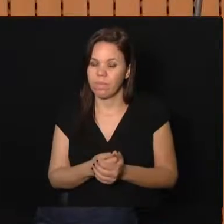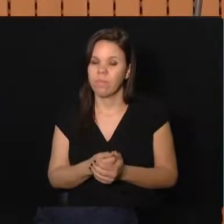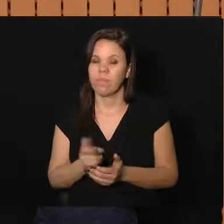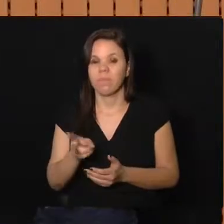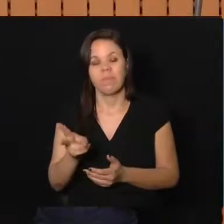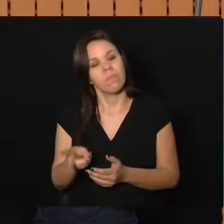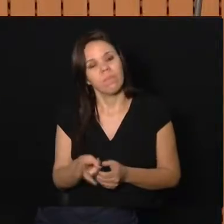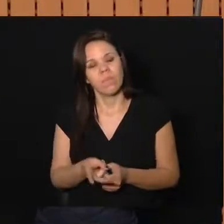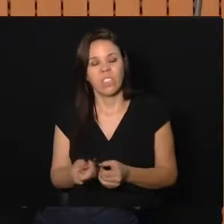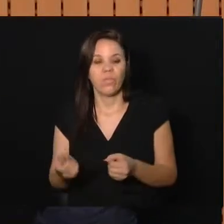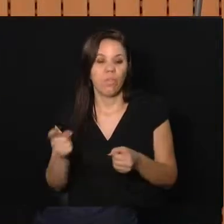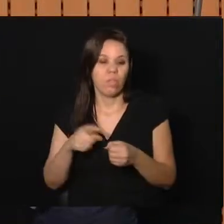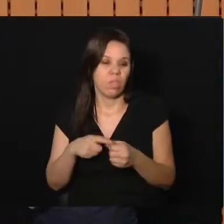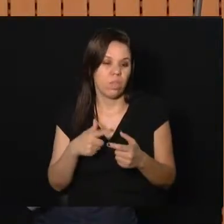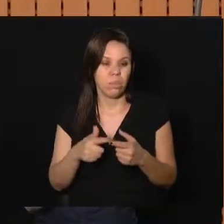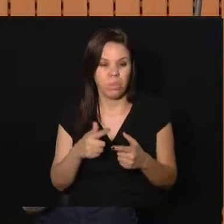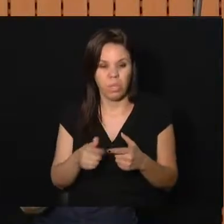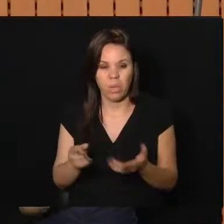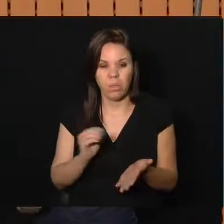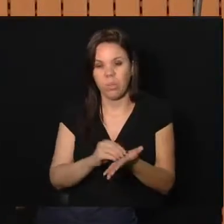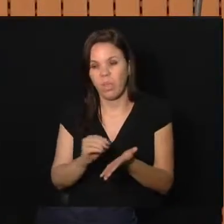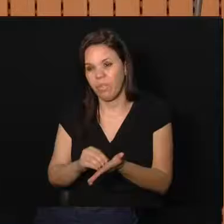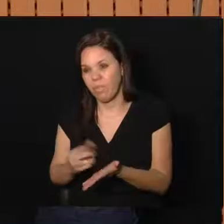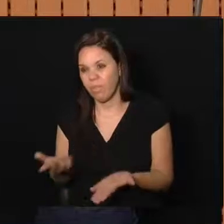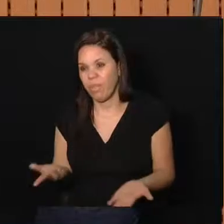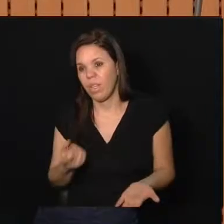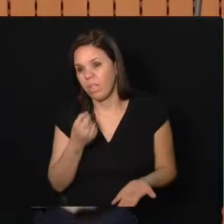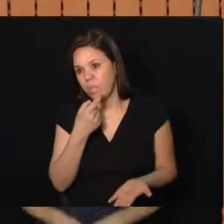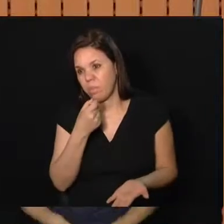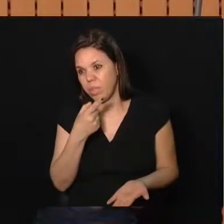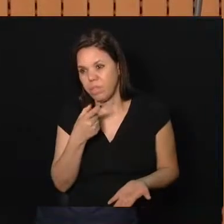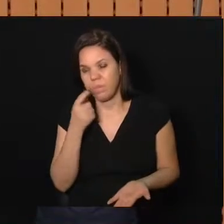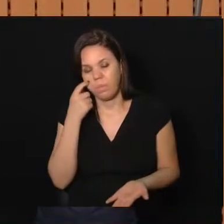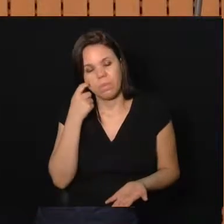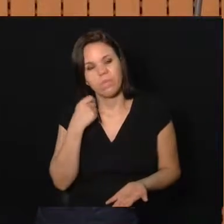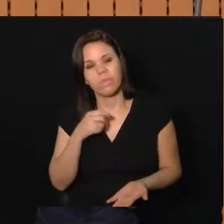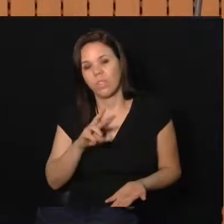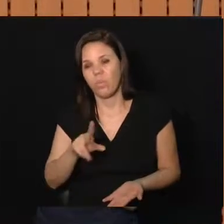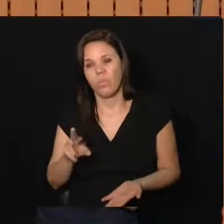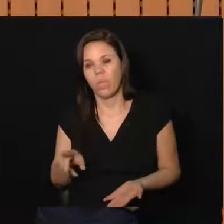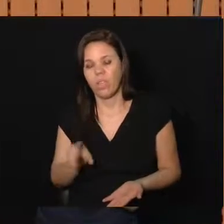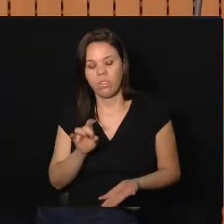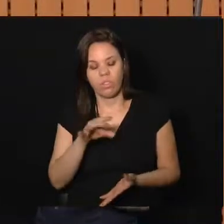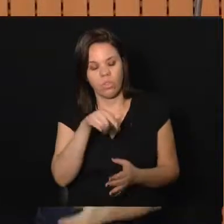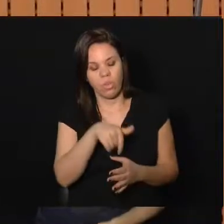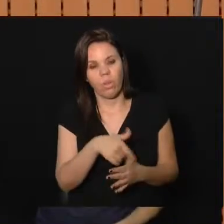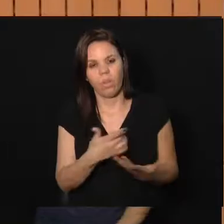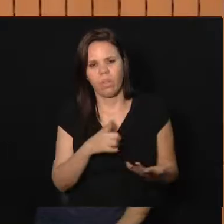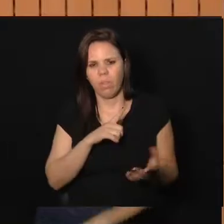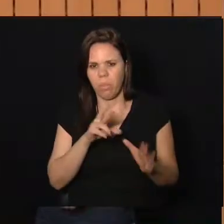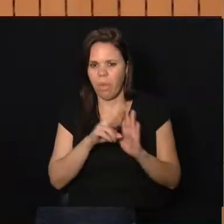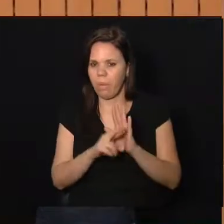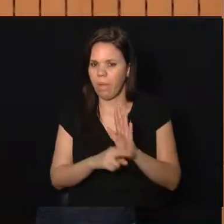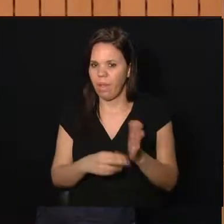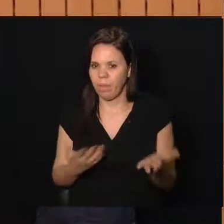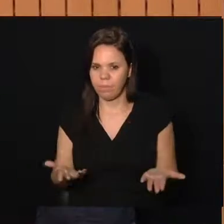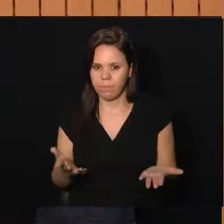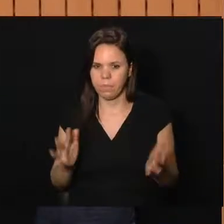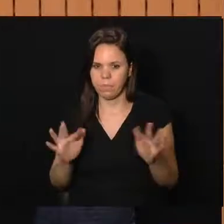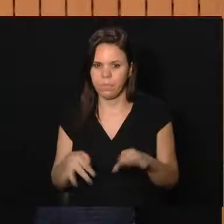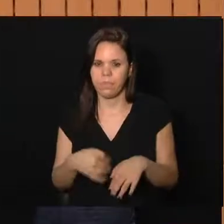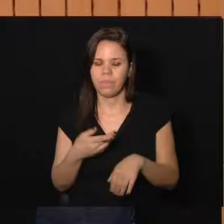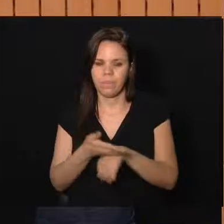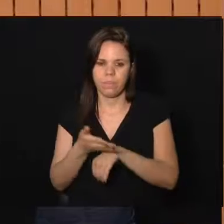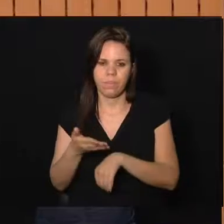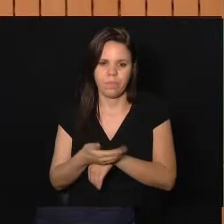sempre retornando. Então, essa questão da falta de medicamento não é uma exceção, torna-se uma regra. Por fim, participou